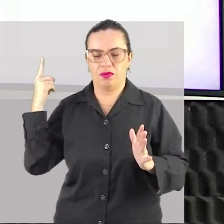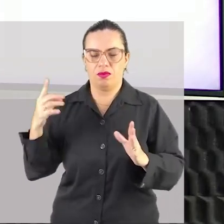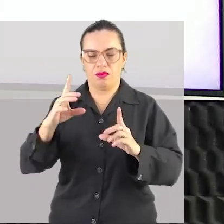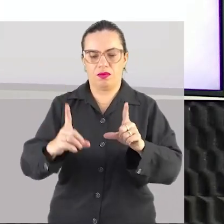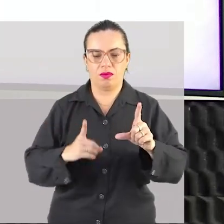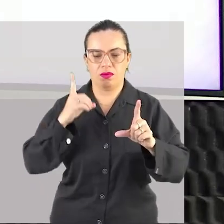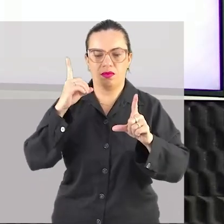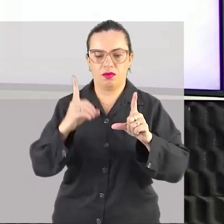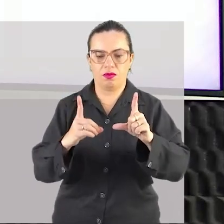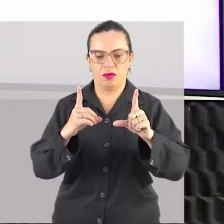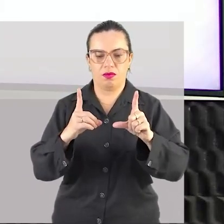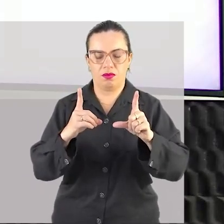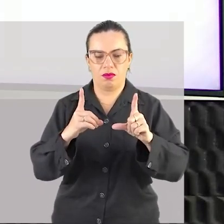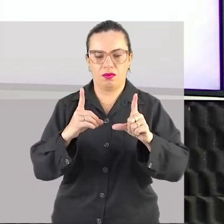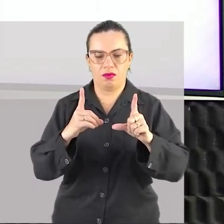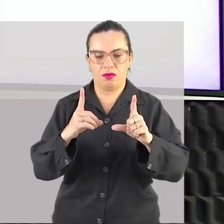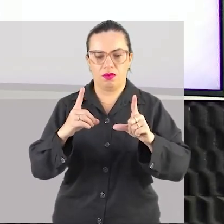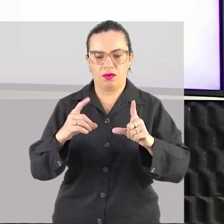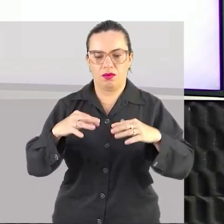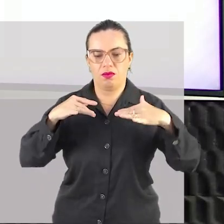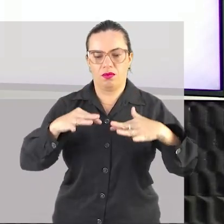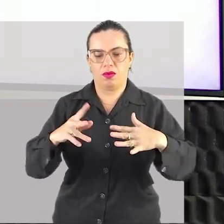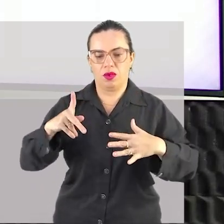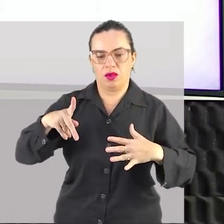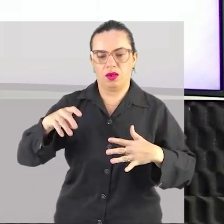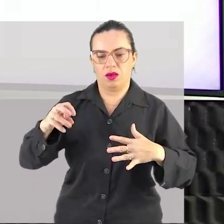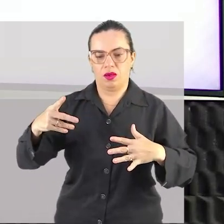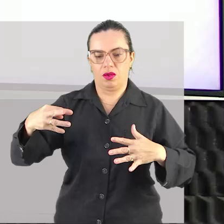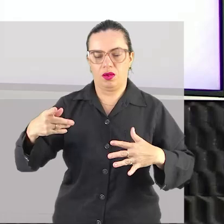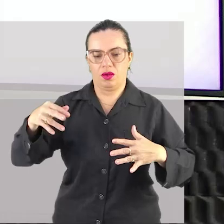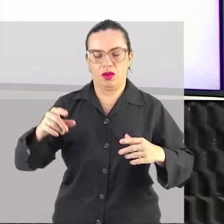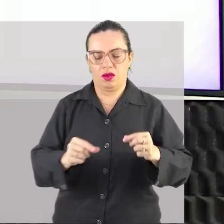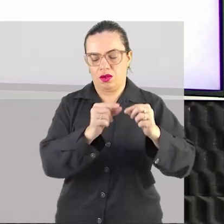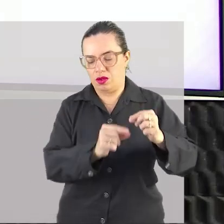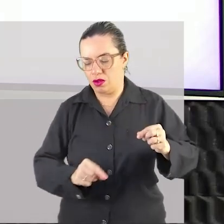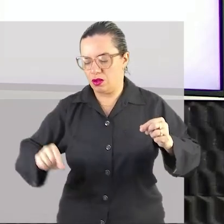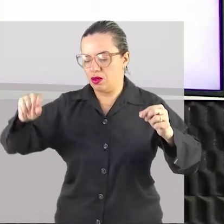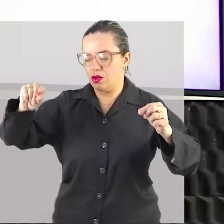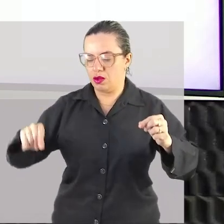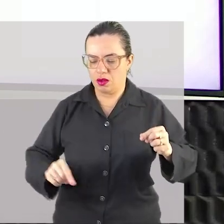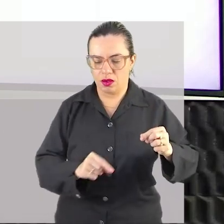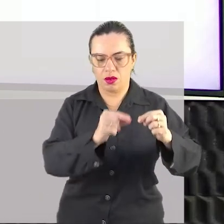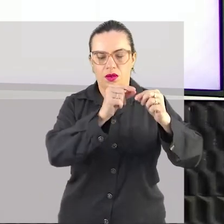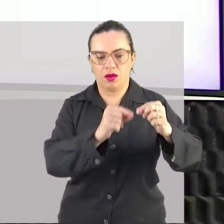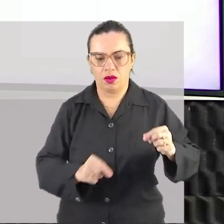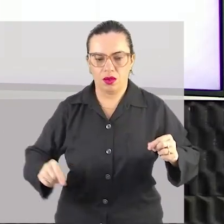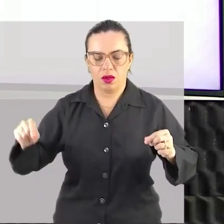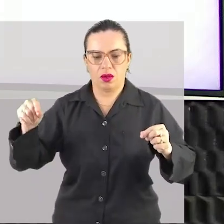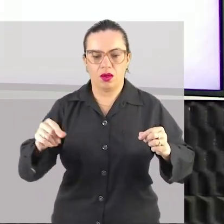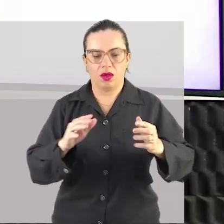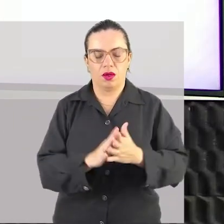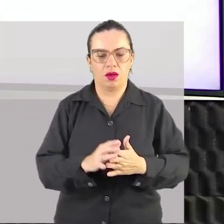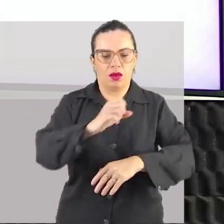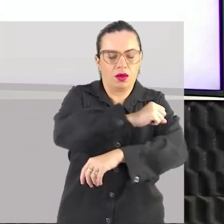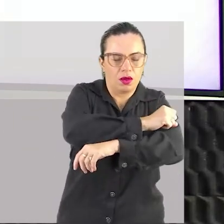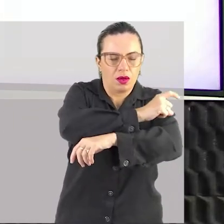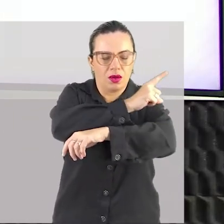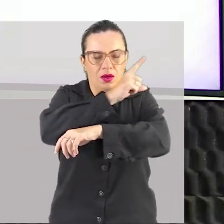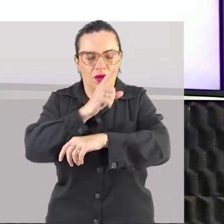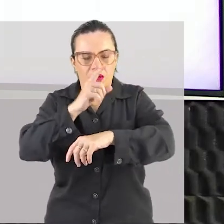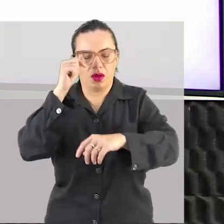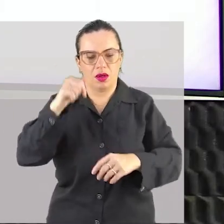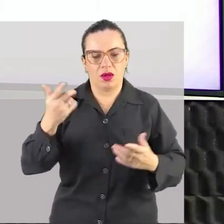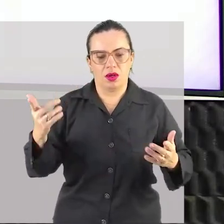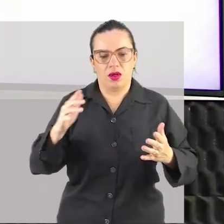tá falando do movimento pendular é um movimento de ida e volta de manhã cedo você tem as pessoas saindo para o